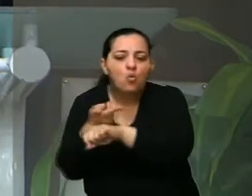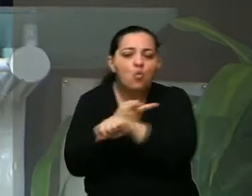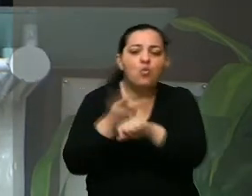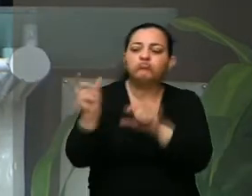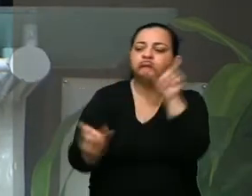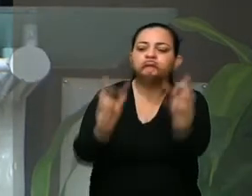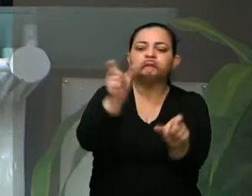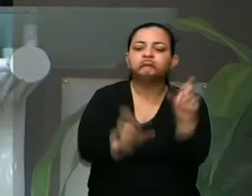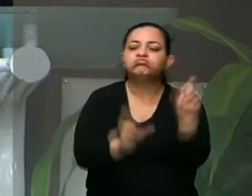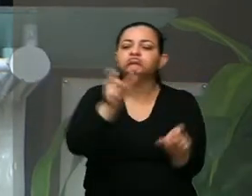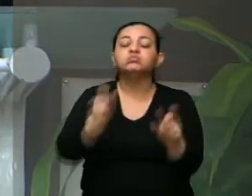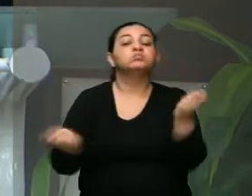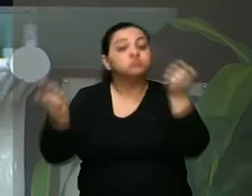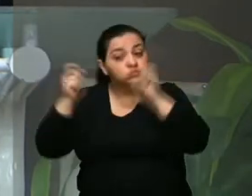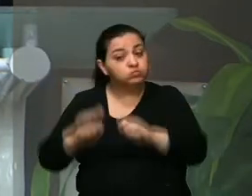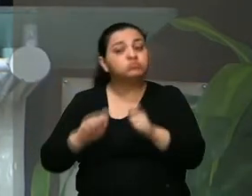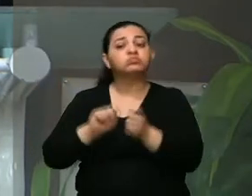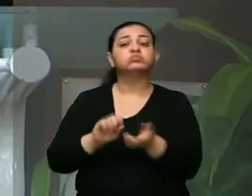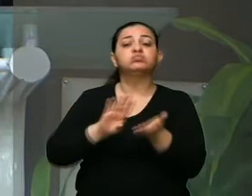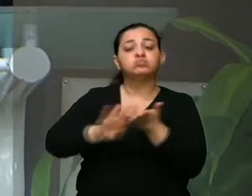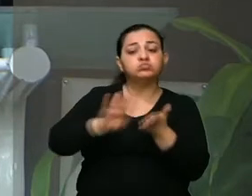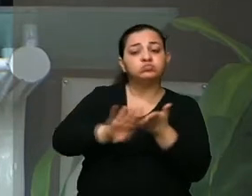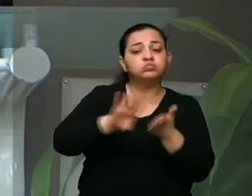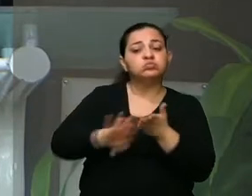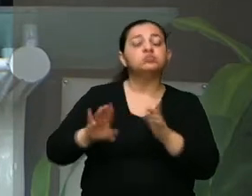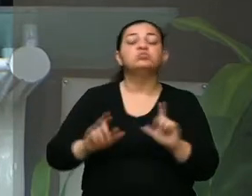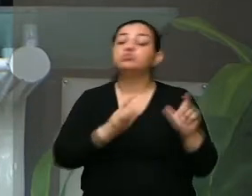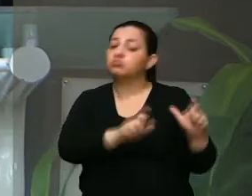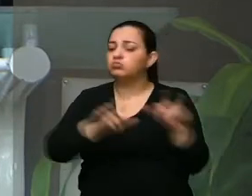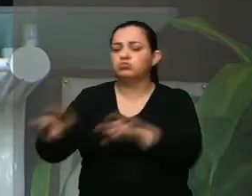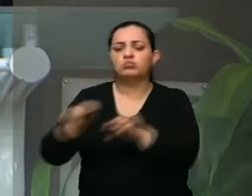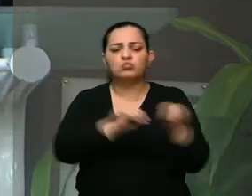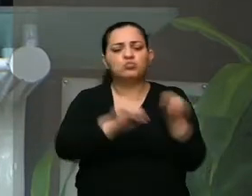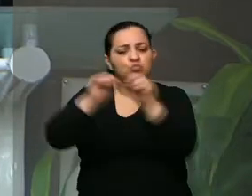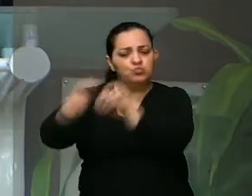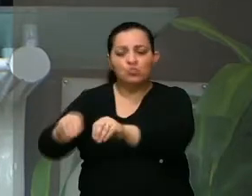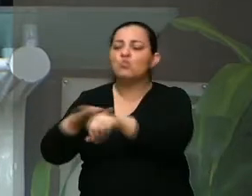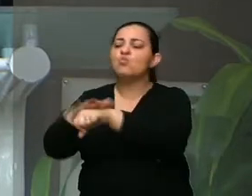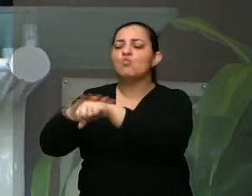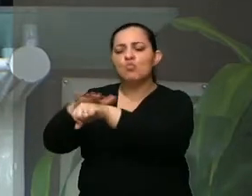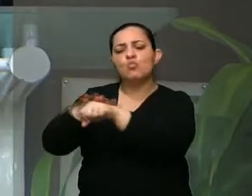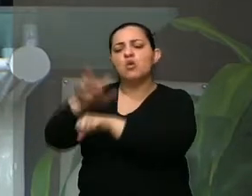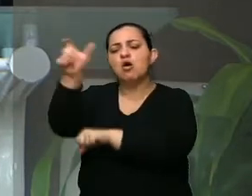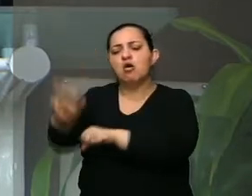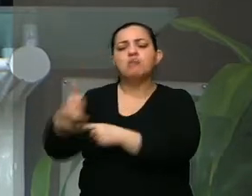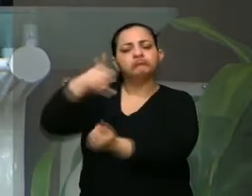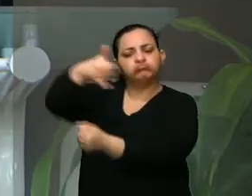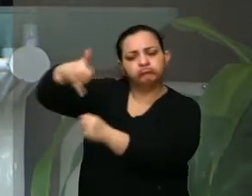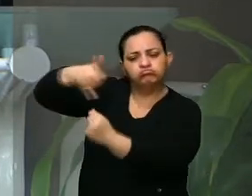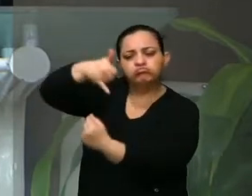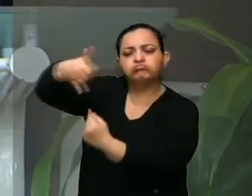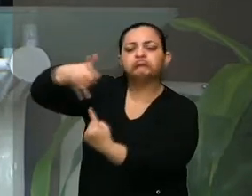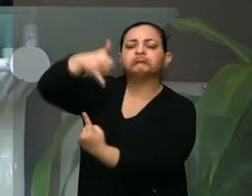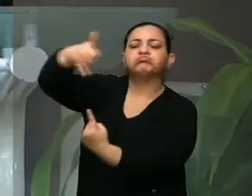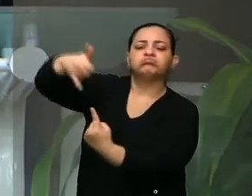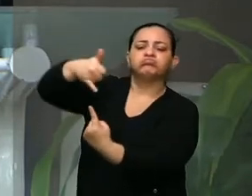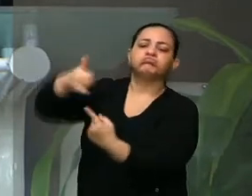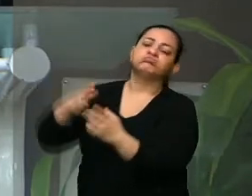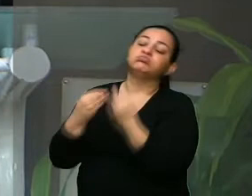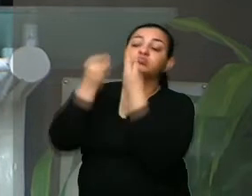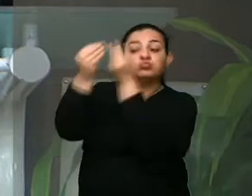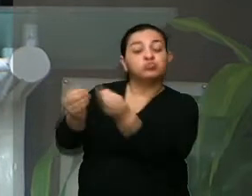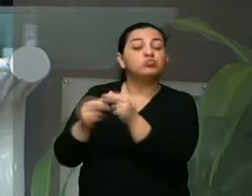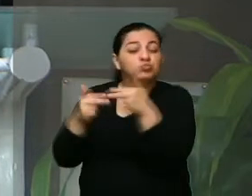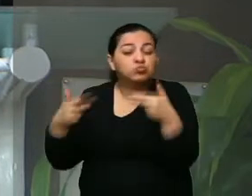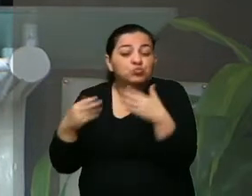ele pode tirá-lo de um certo lugar falar com aquela pessoa um villa e dar lhe algo especial